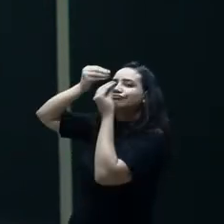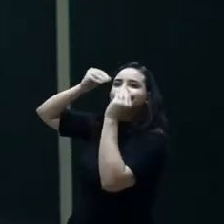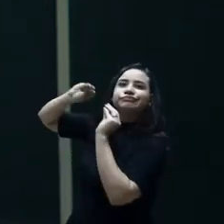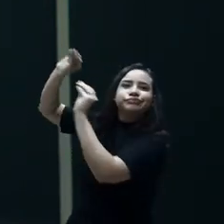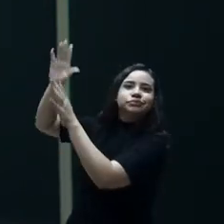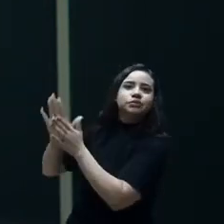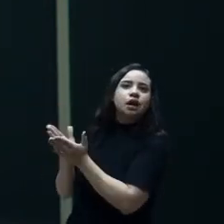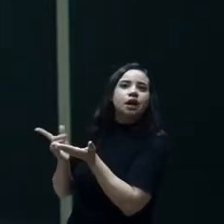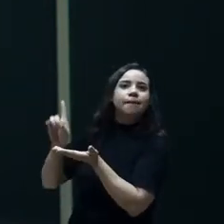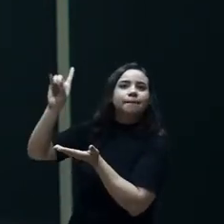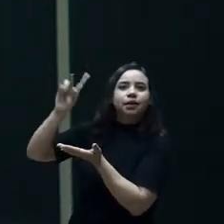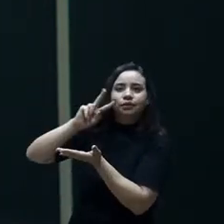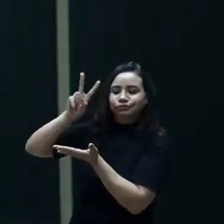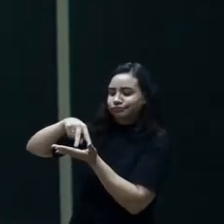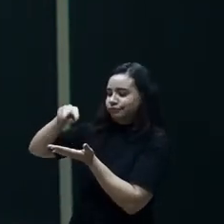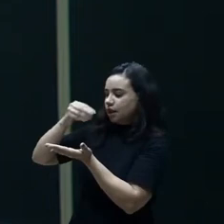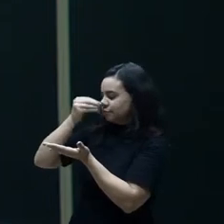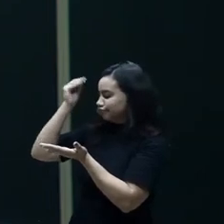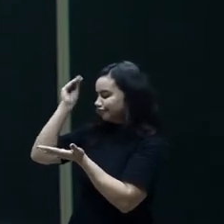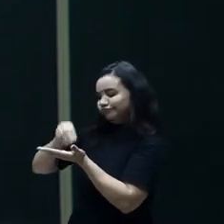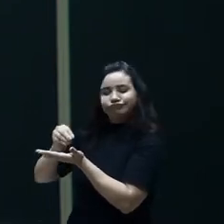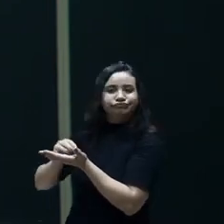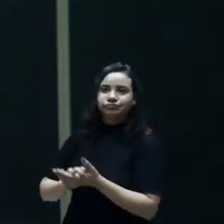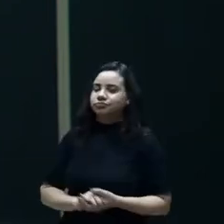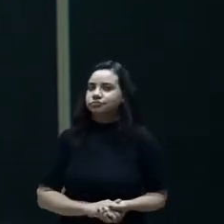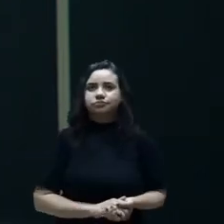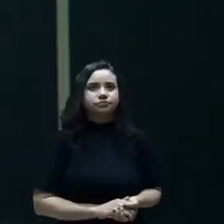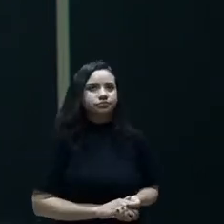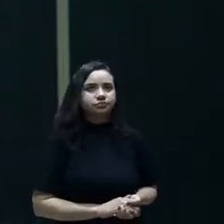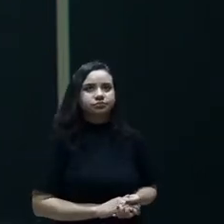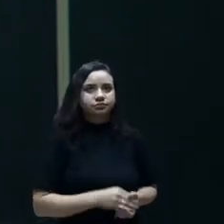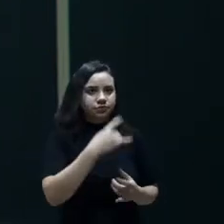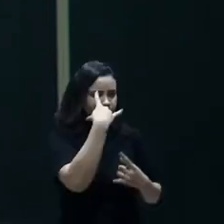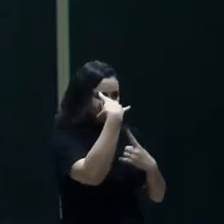tempo. Os prazeres esgotam o nosso tempo.